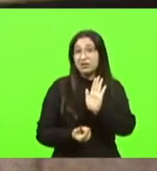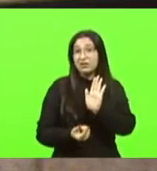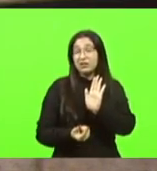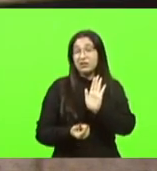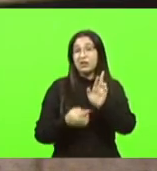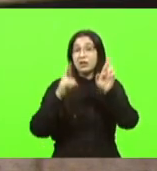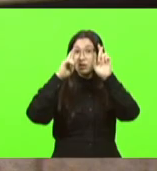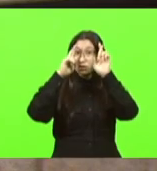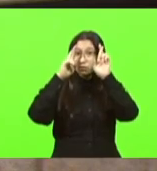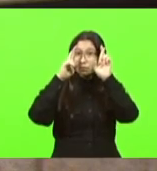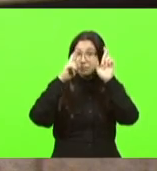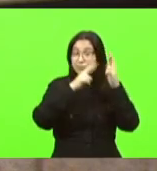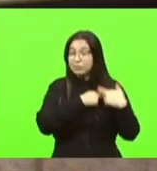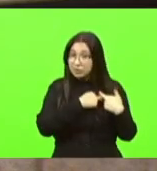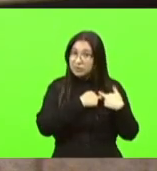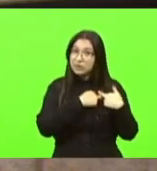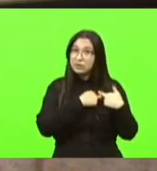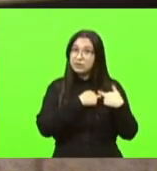questão de responsabilidade